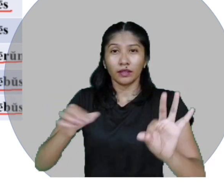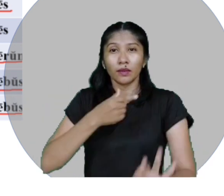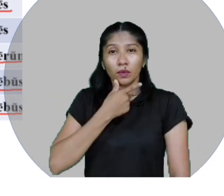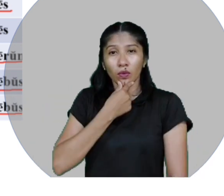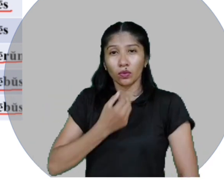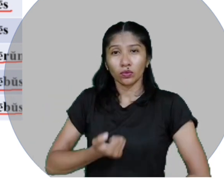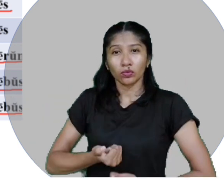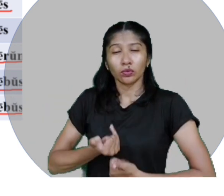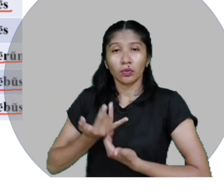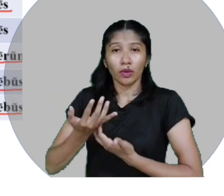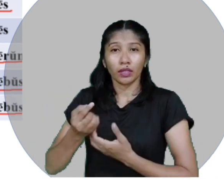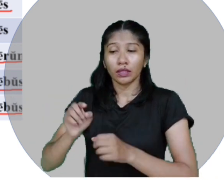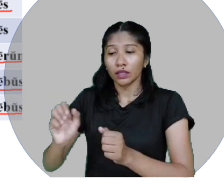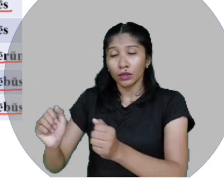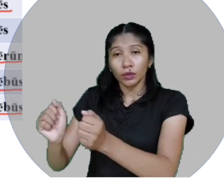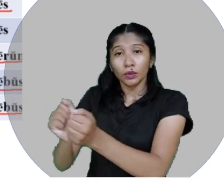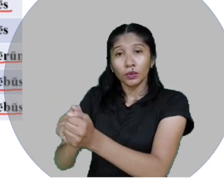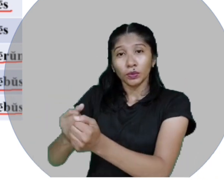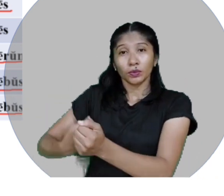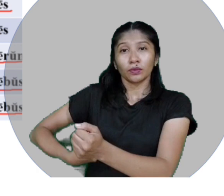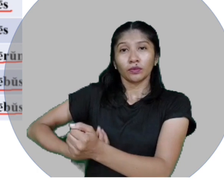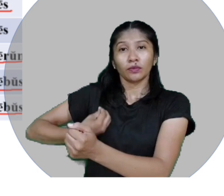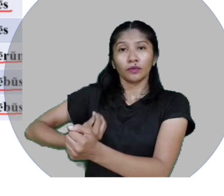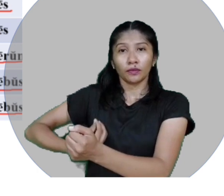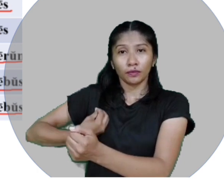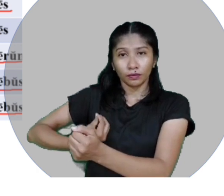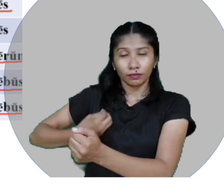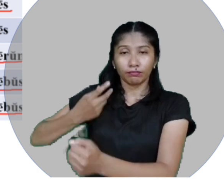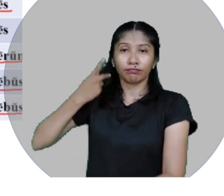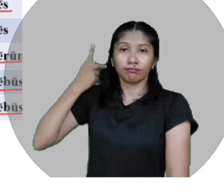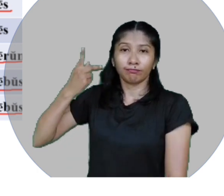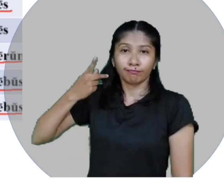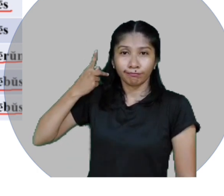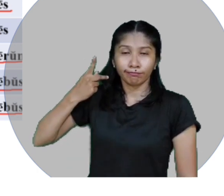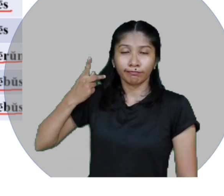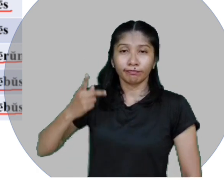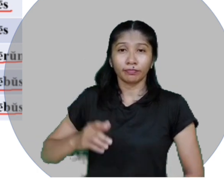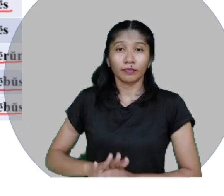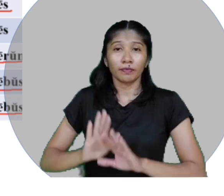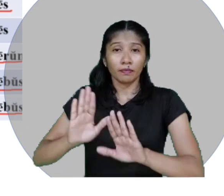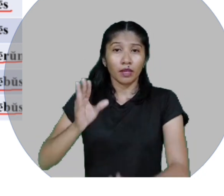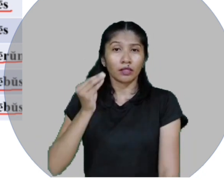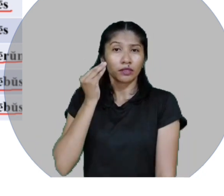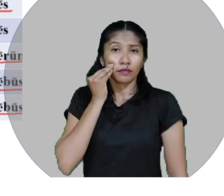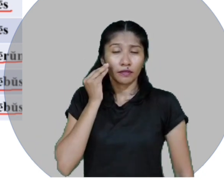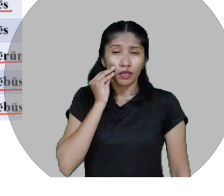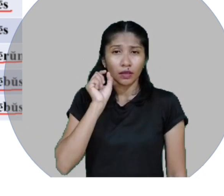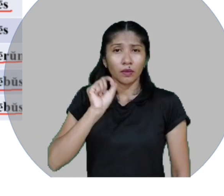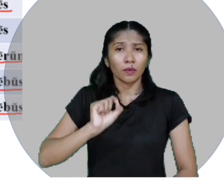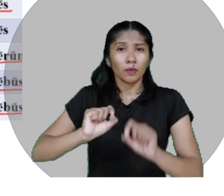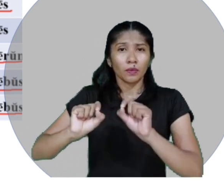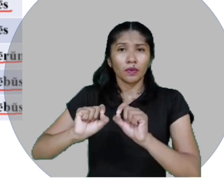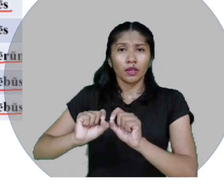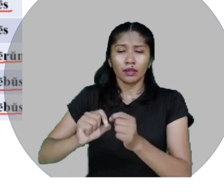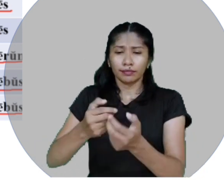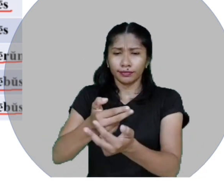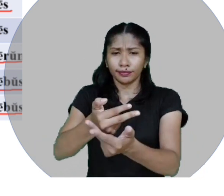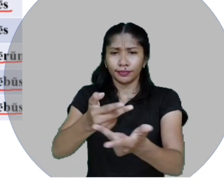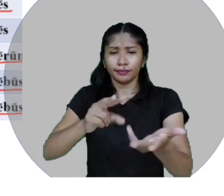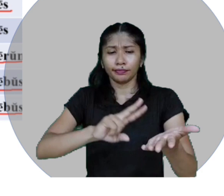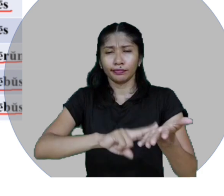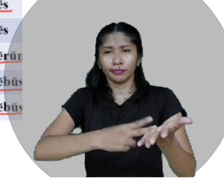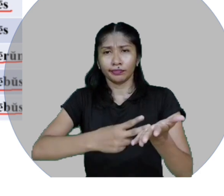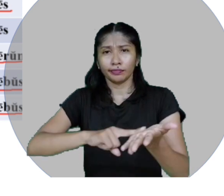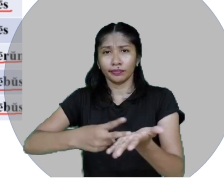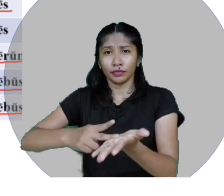vidas políticas. Observe que res possui inúmeras traduções e utilizamos aqui